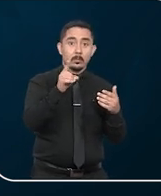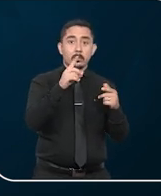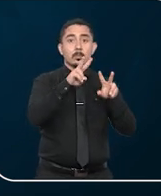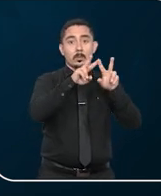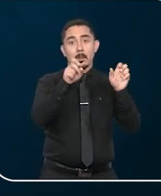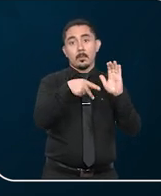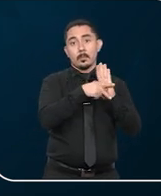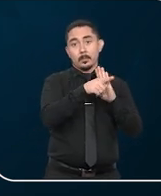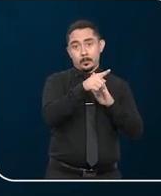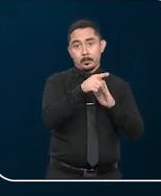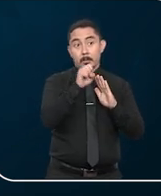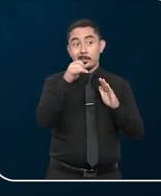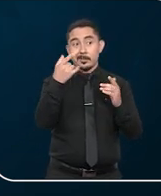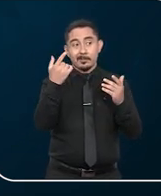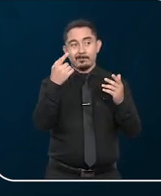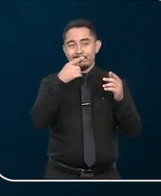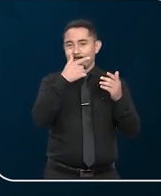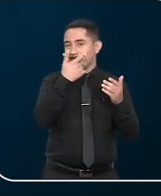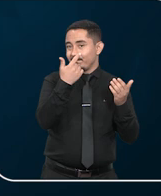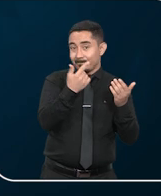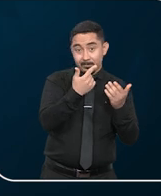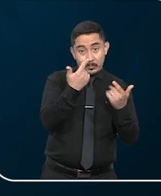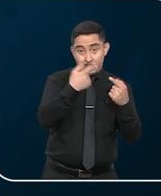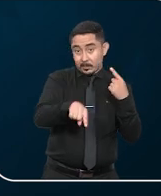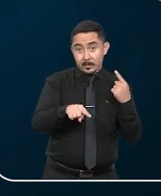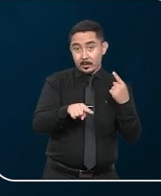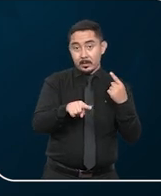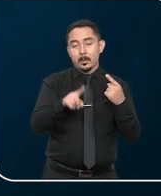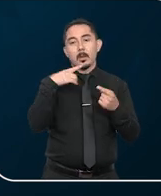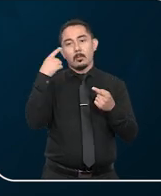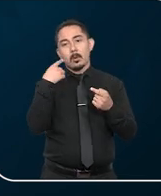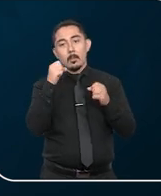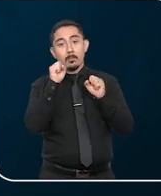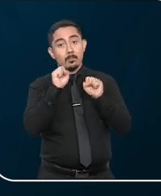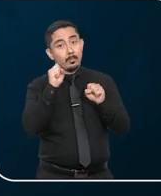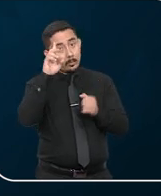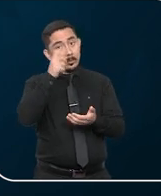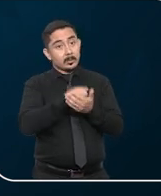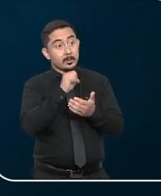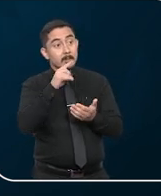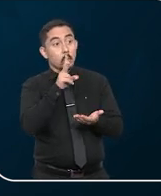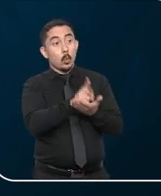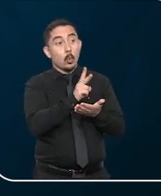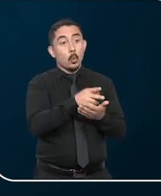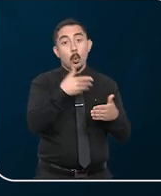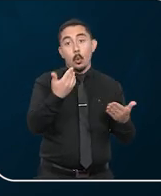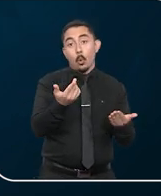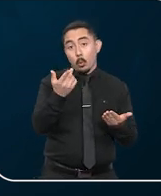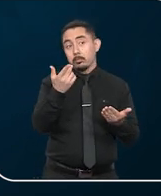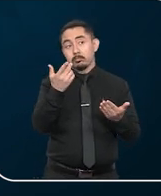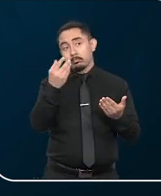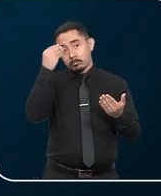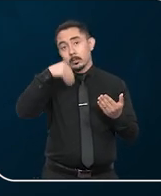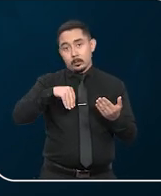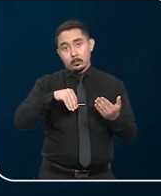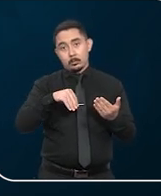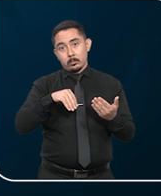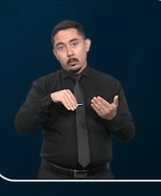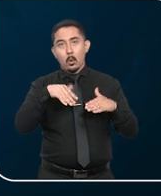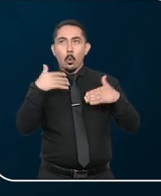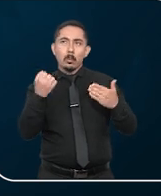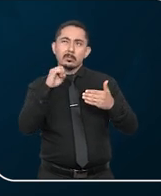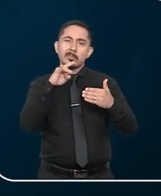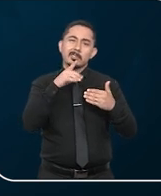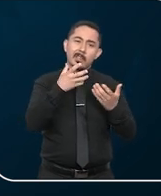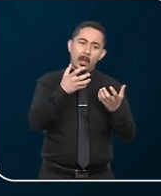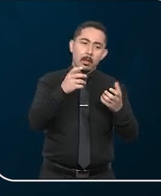do plantão. Se a resposta for negativa, o advogado vai poder decidir se continua ou finaliza a tentativa de petição ou